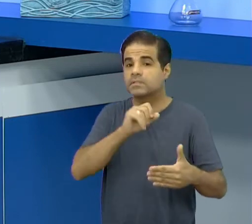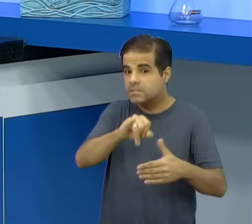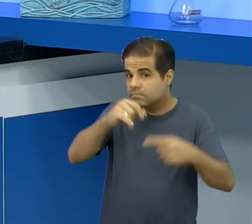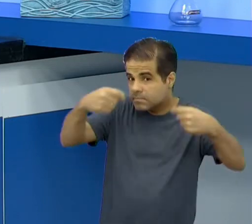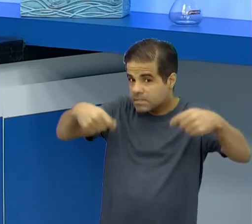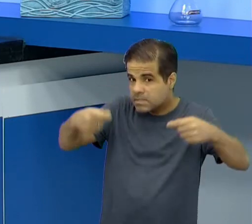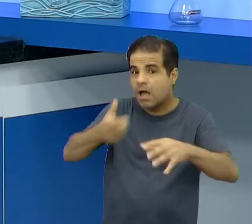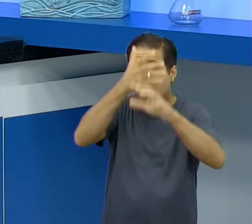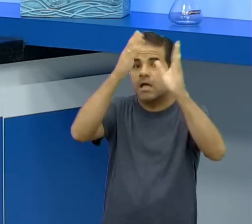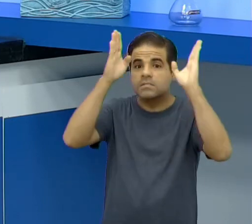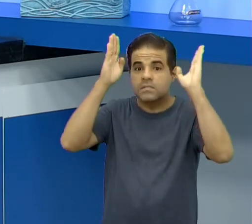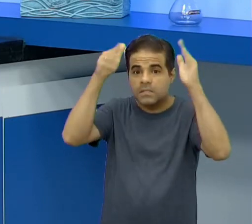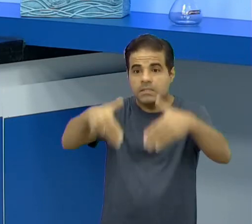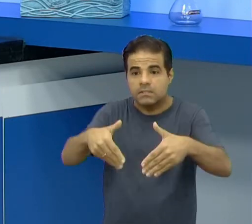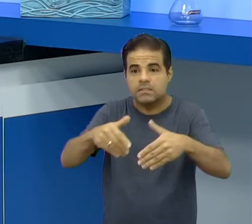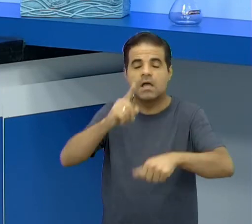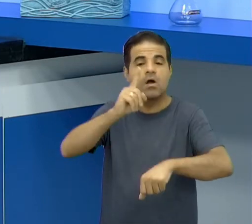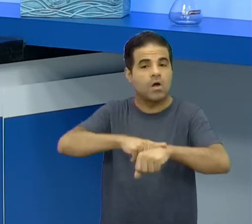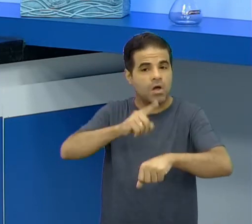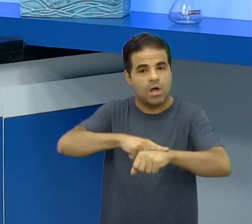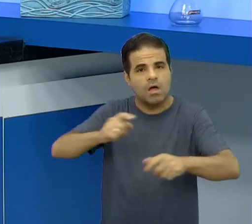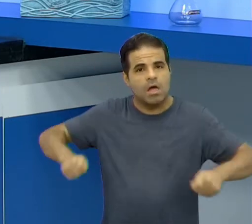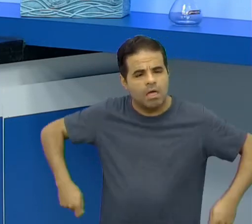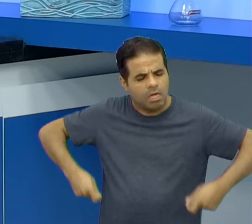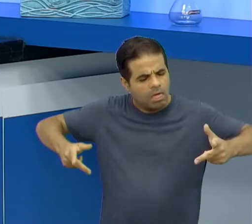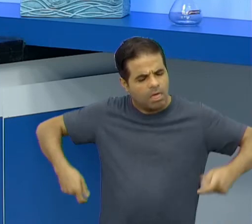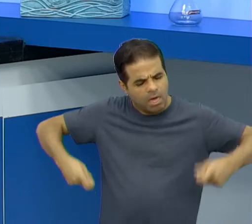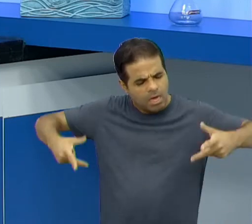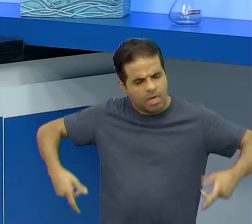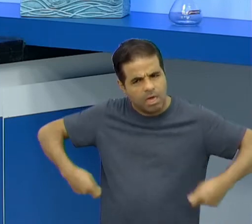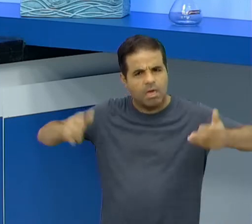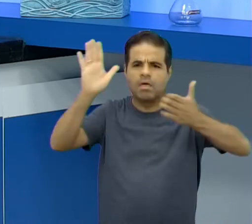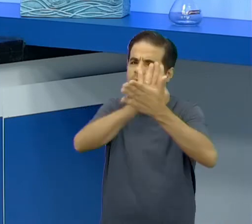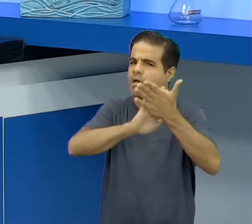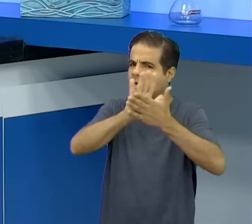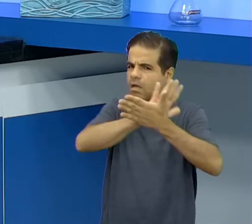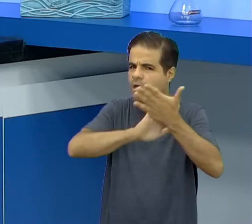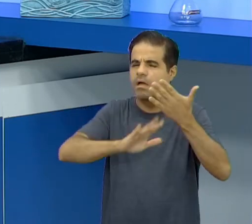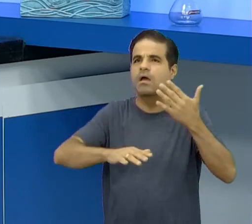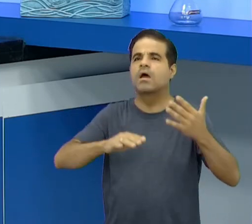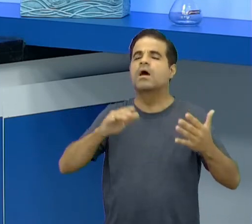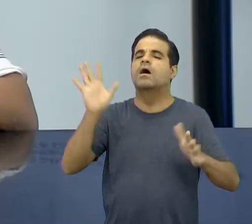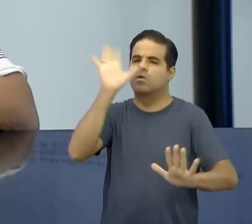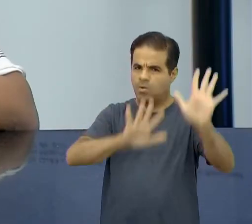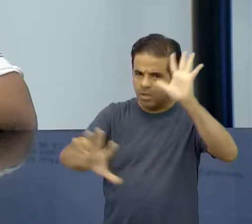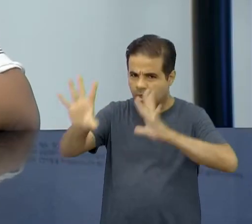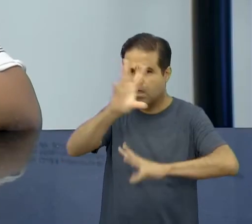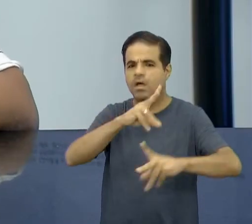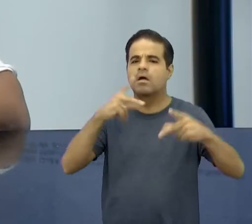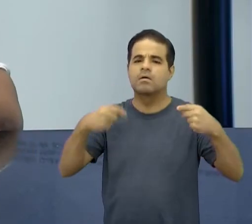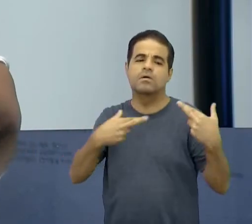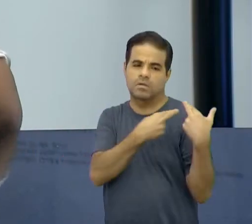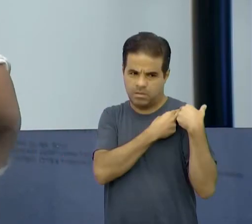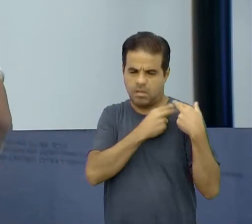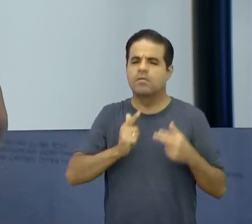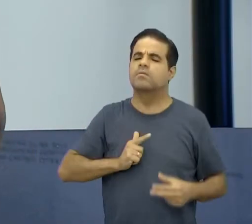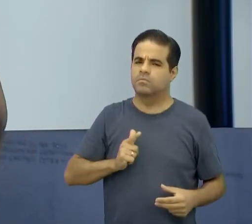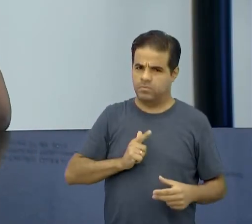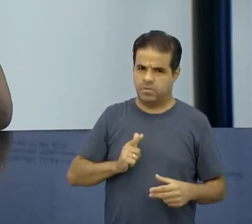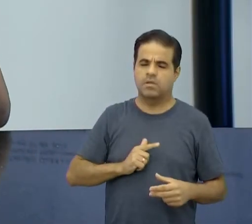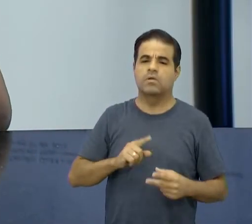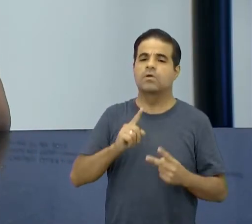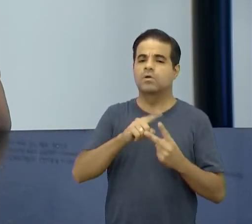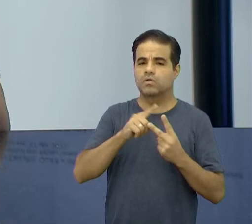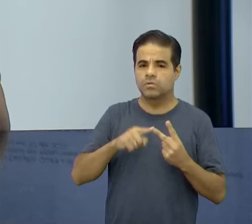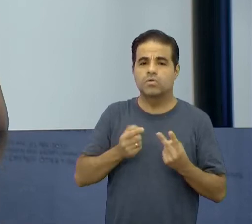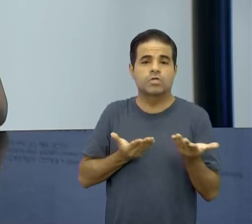ter disciplina na hora de gastar e não sair gastando. Sim, Enlouquecido. eu tenho responsabilidade, até porque, como eu falei, né, com